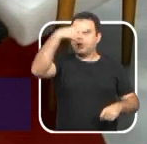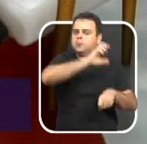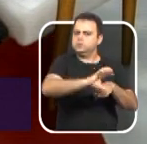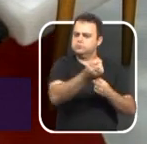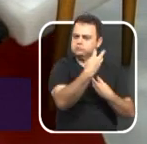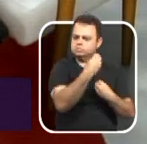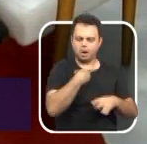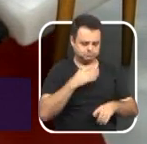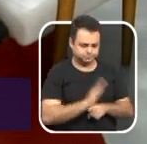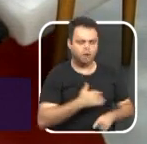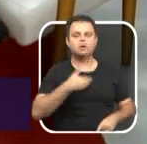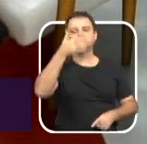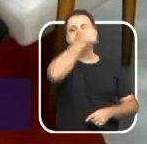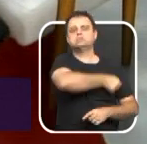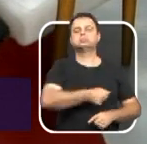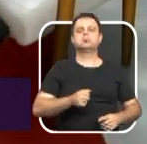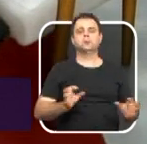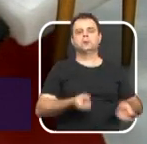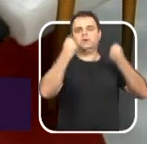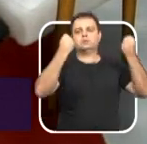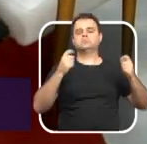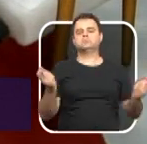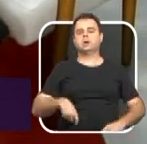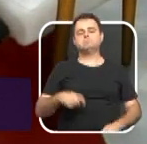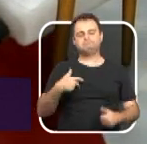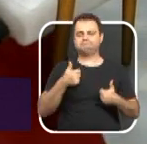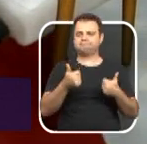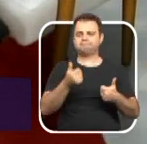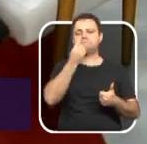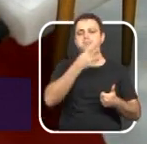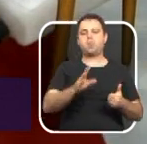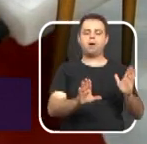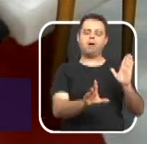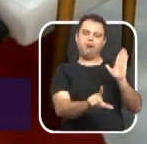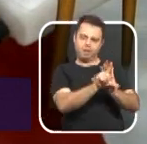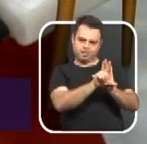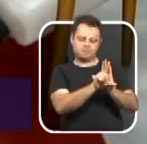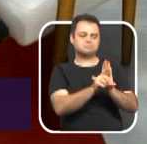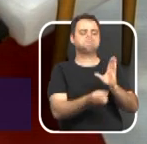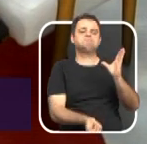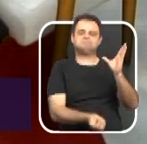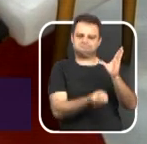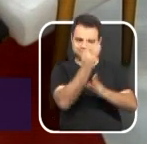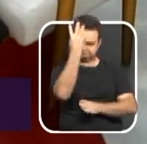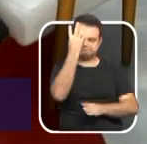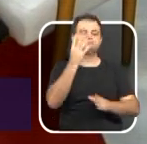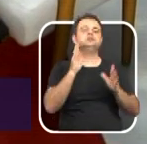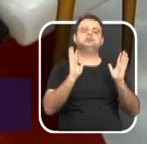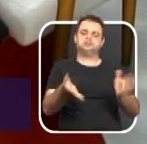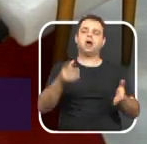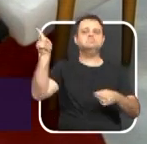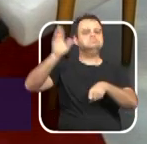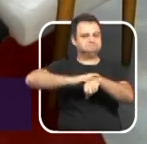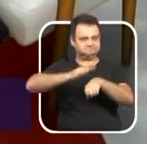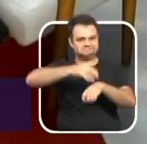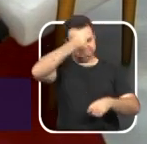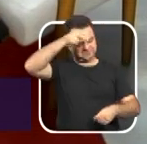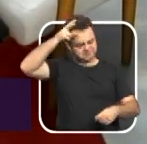foi aprovada, sancionada pelo prefeito, mas isso foi sempre uma discussão, né? Estive com a Secretaria da